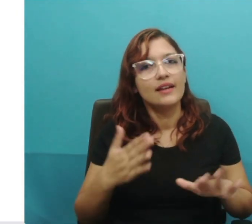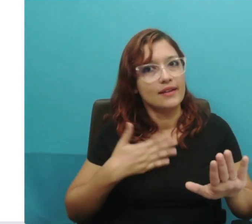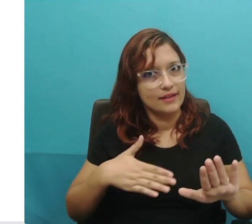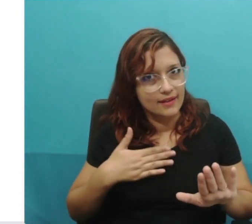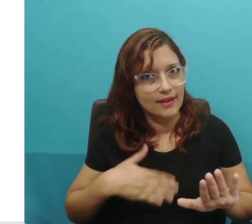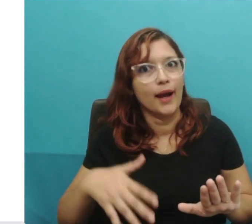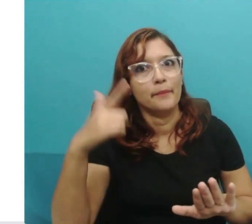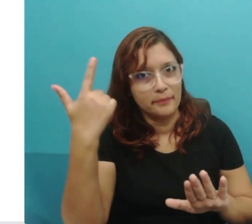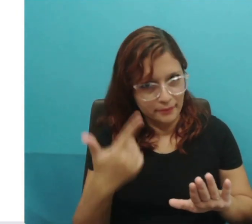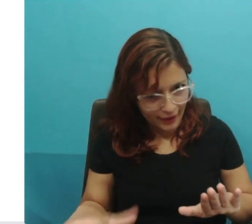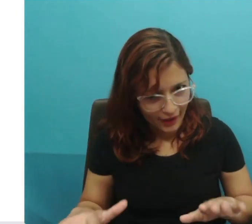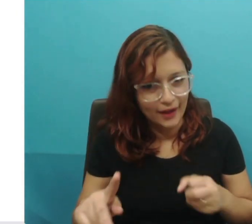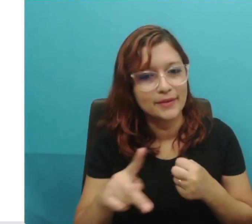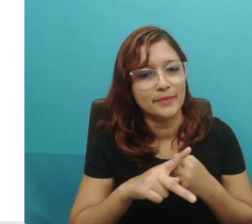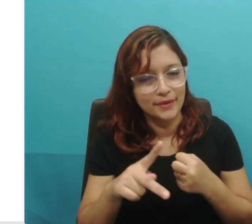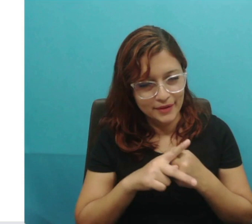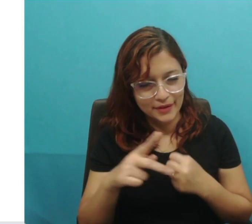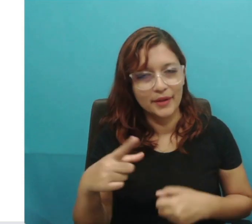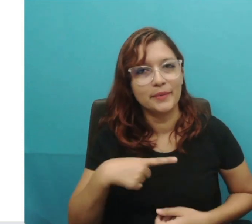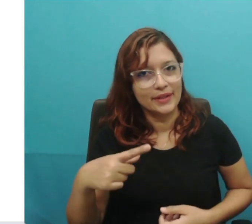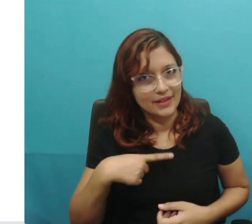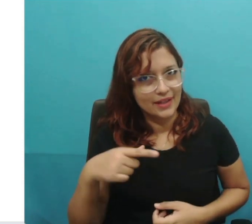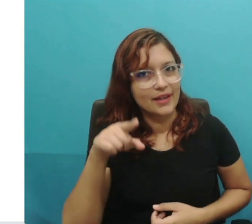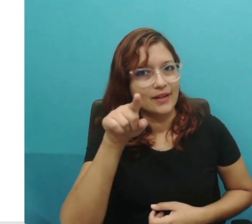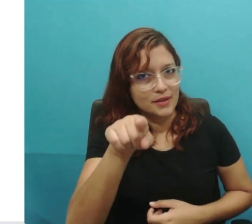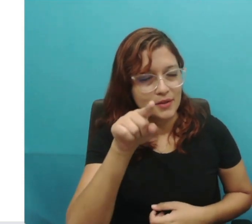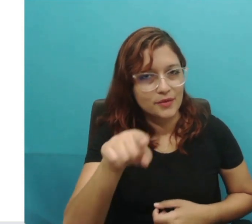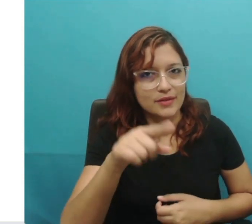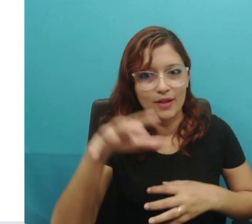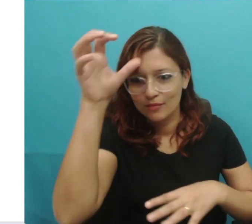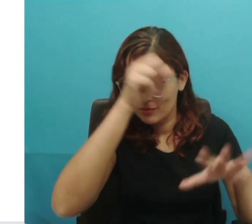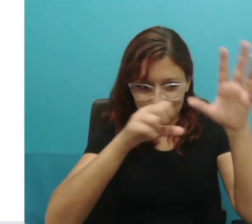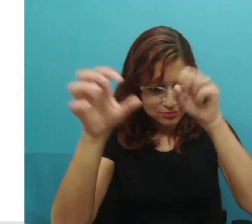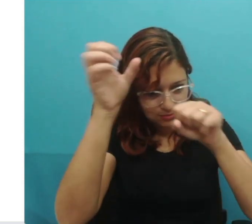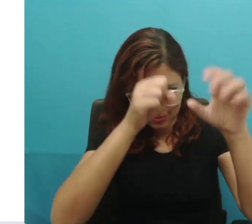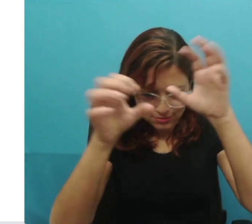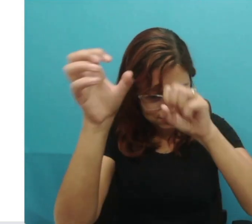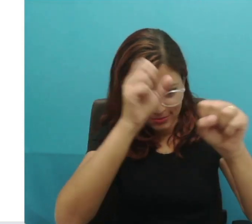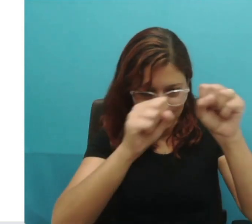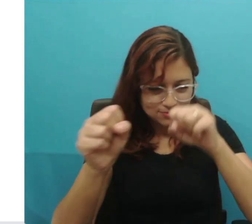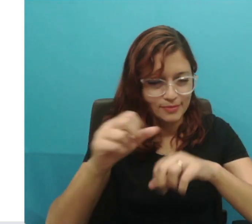Obrigada. Tenha calma que ainda tem mais pronomes por aí.